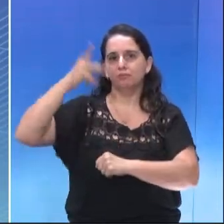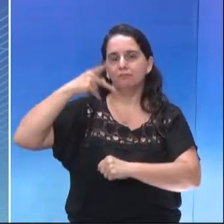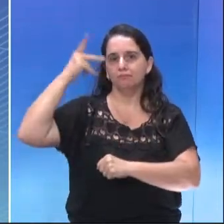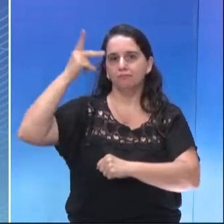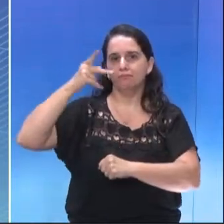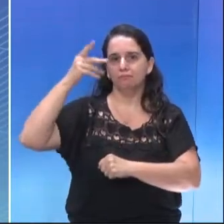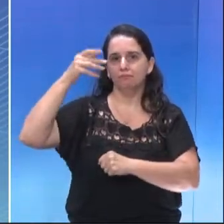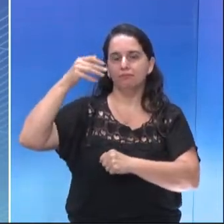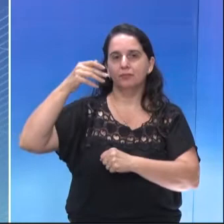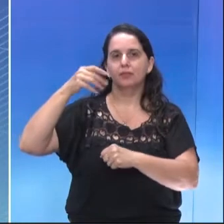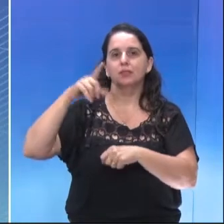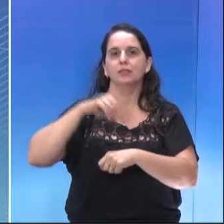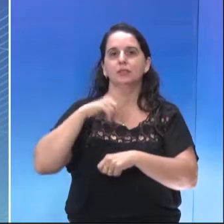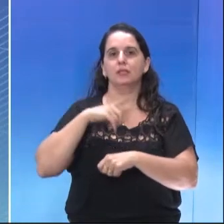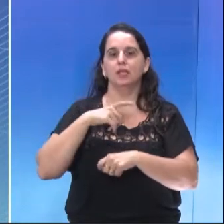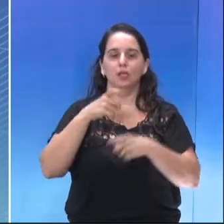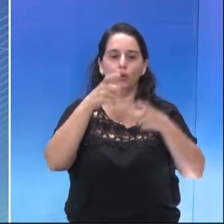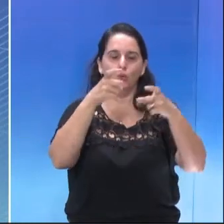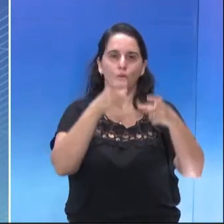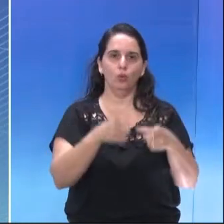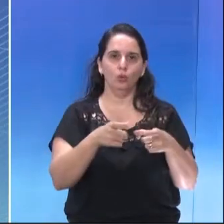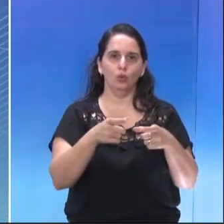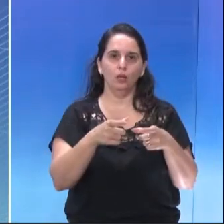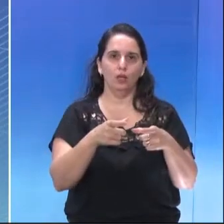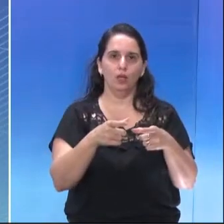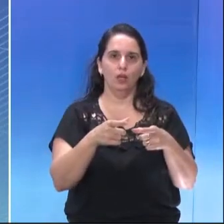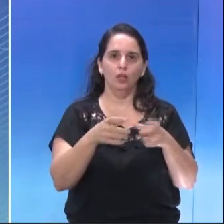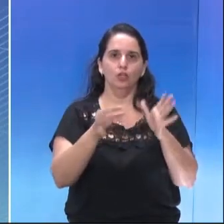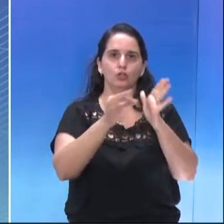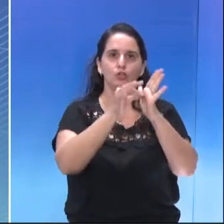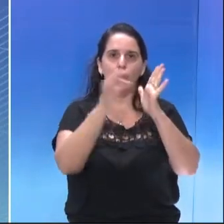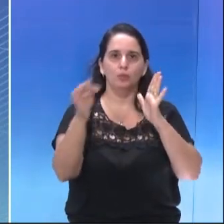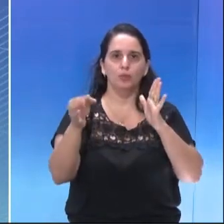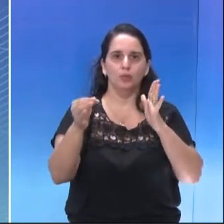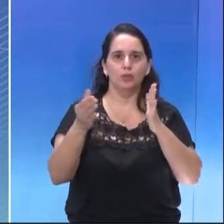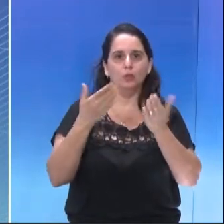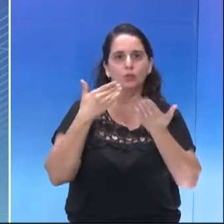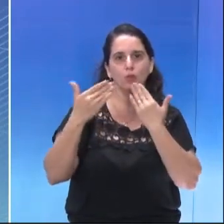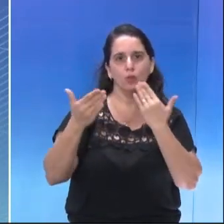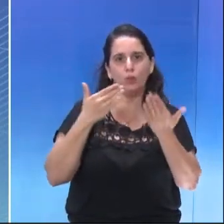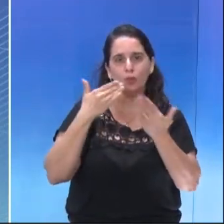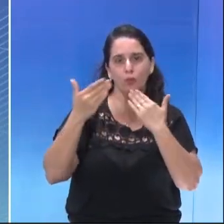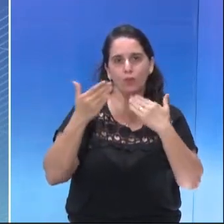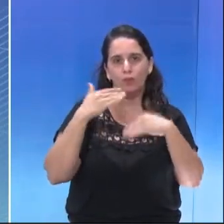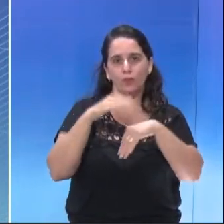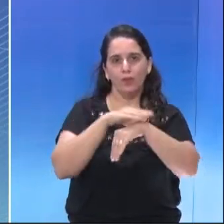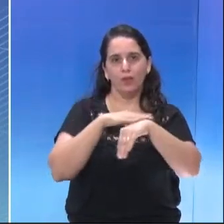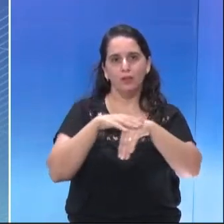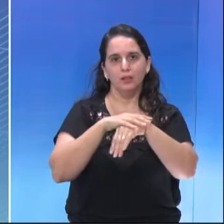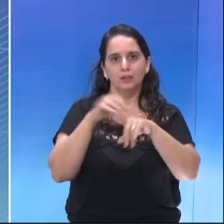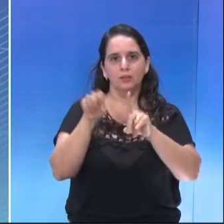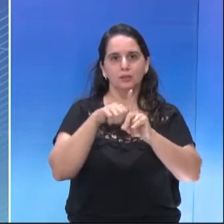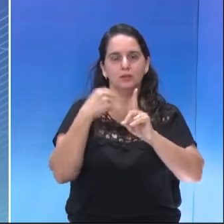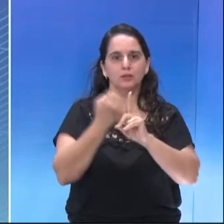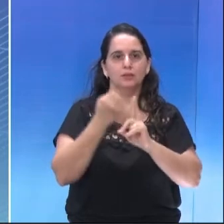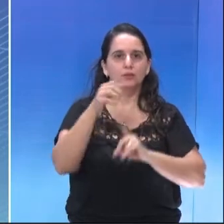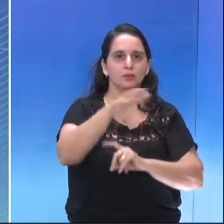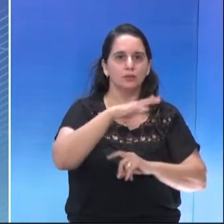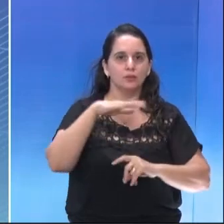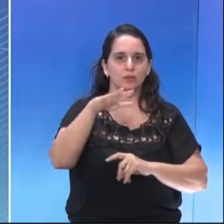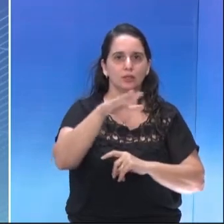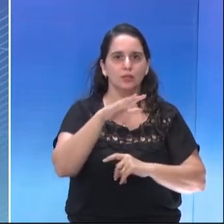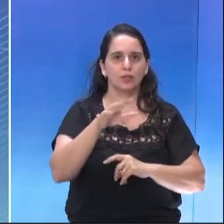legislativo, há um espaço de voz, de diálogo, para que segmentos da sociedade possam estar